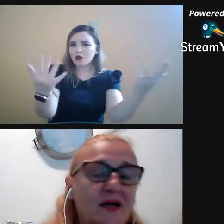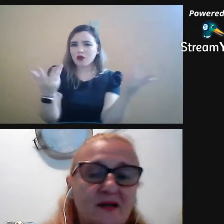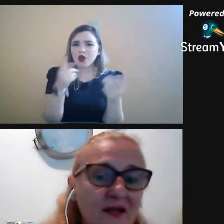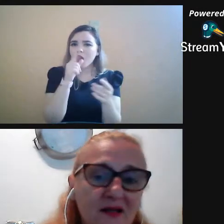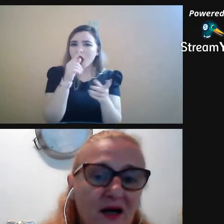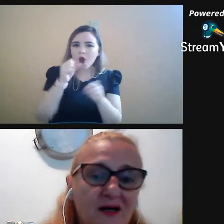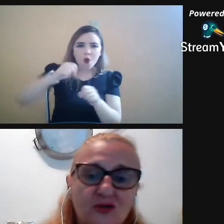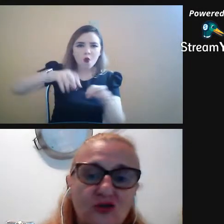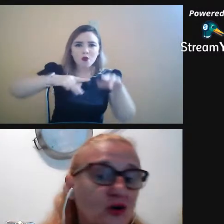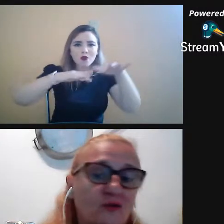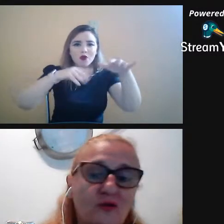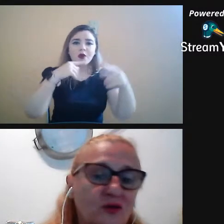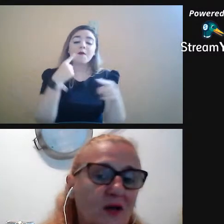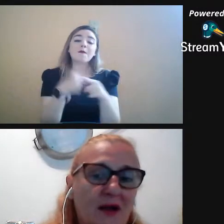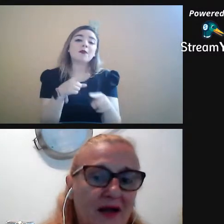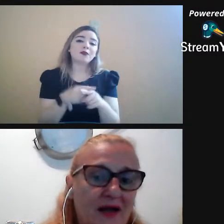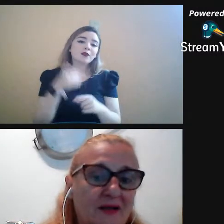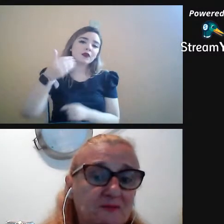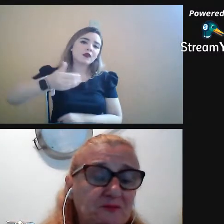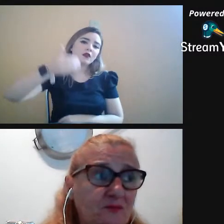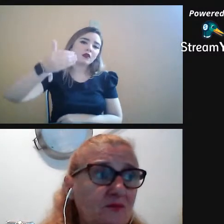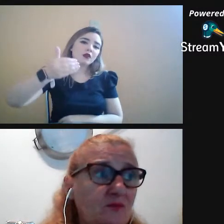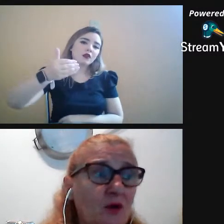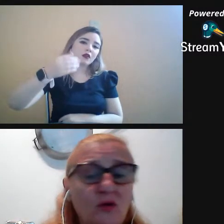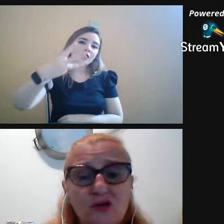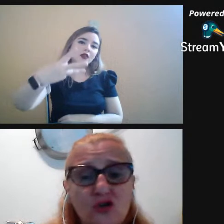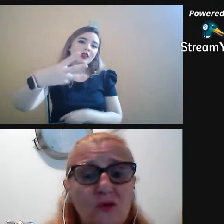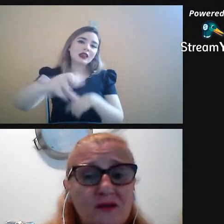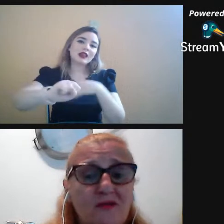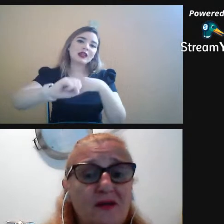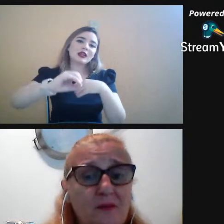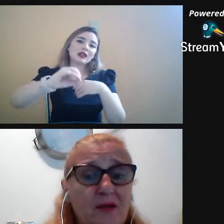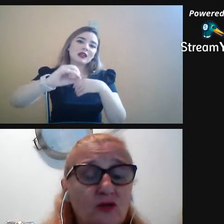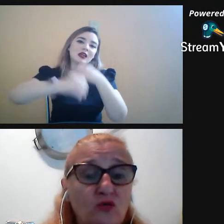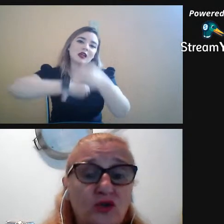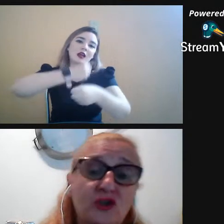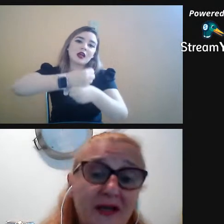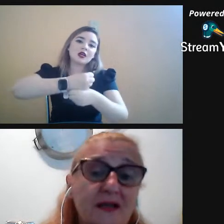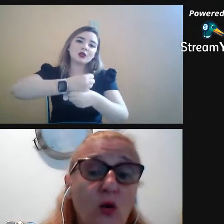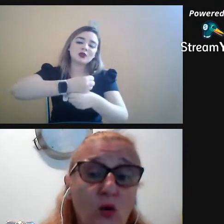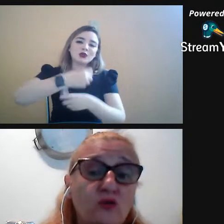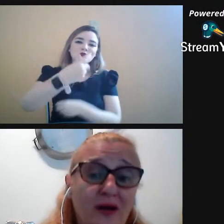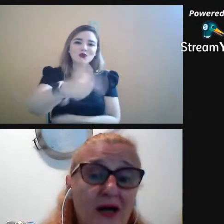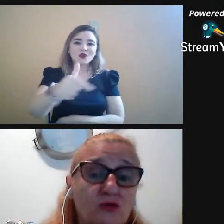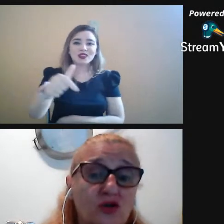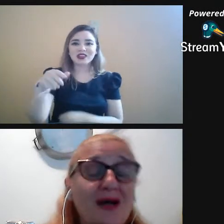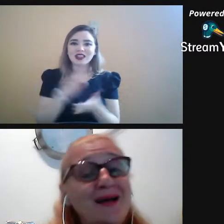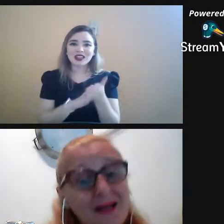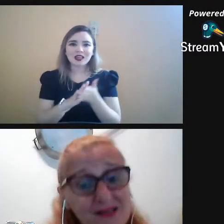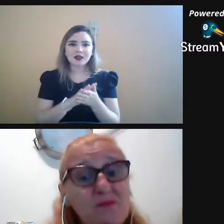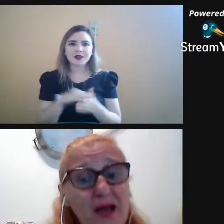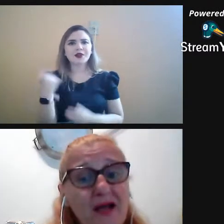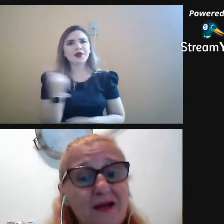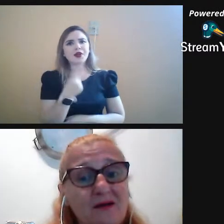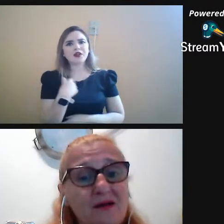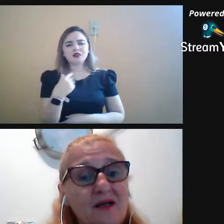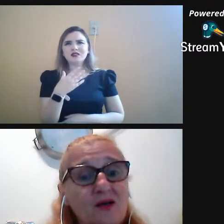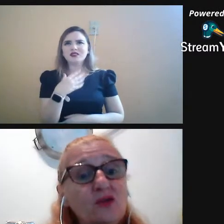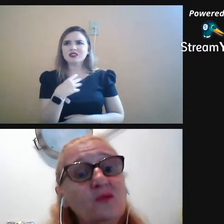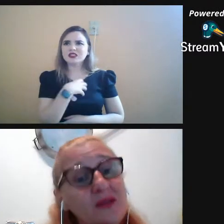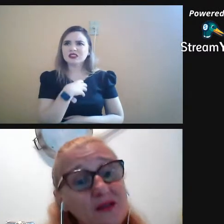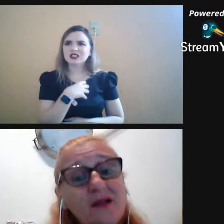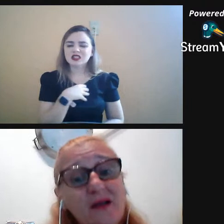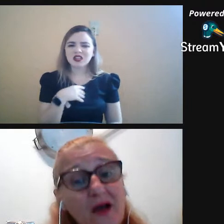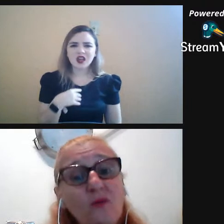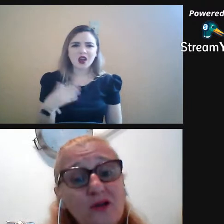porque daqui a 30 anos nós não vamos ter mais nada. Quando a gente começa a ver temperaturas de 38 graus na Sibéria,